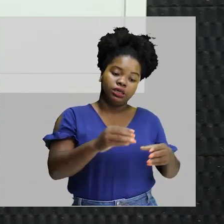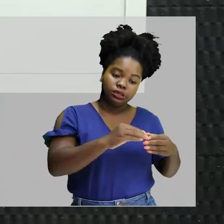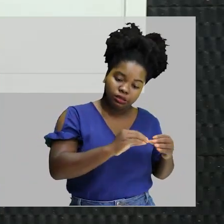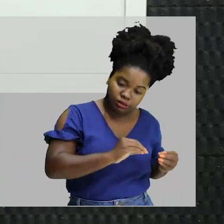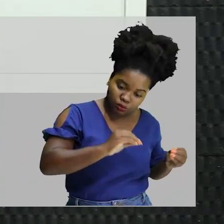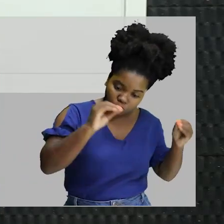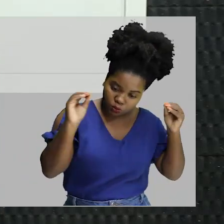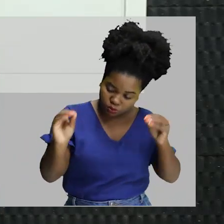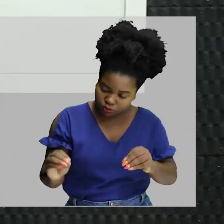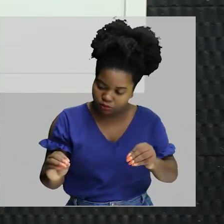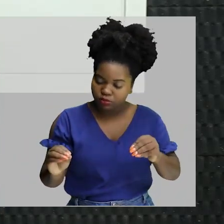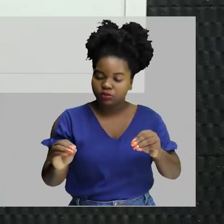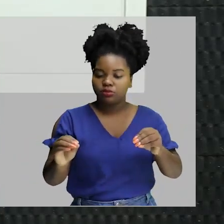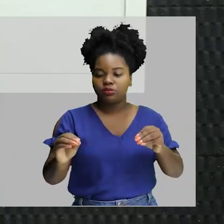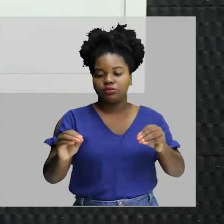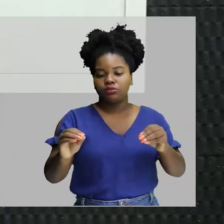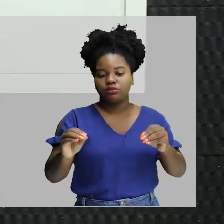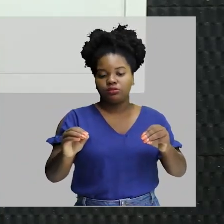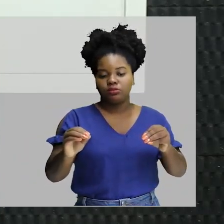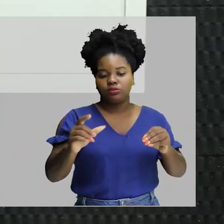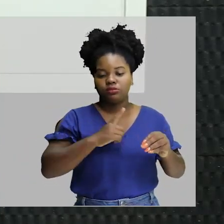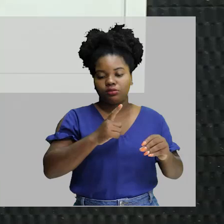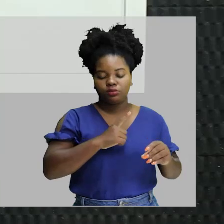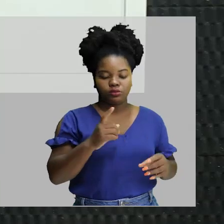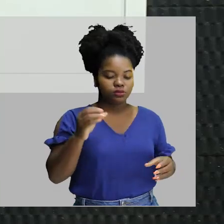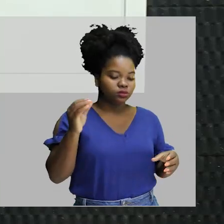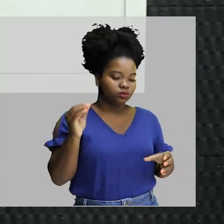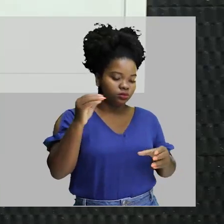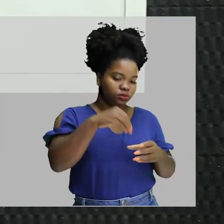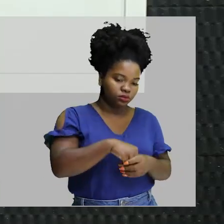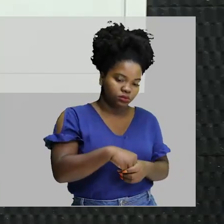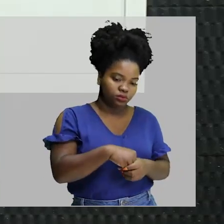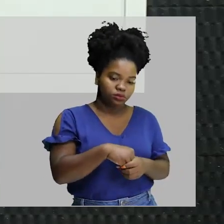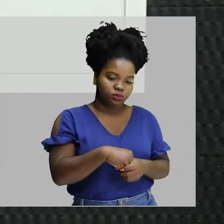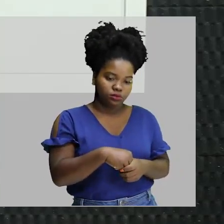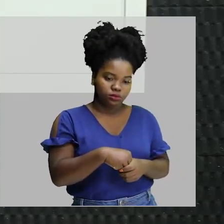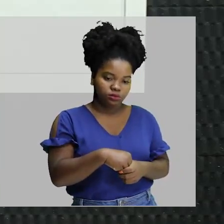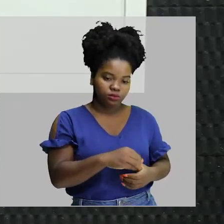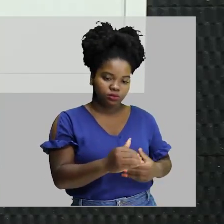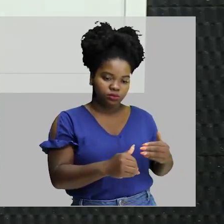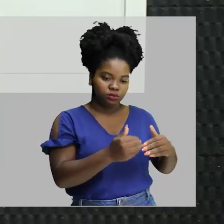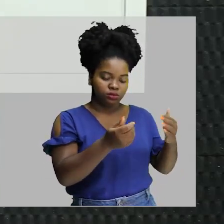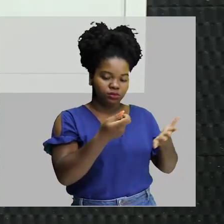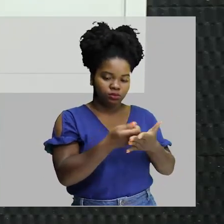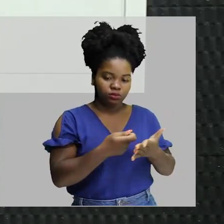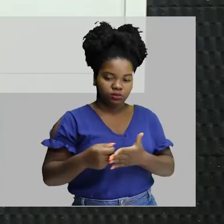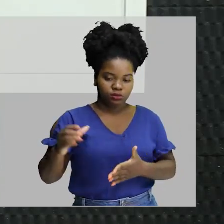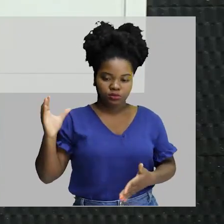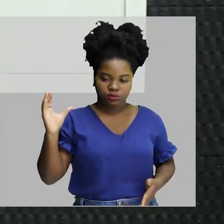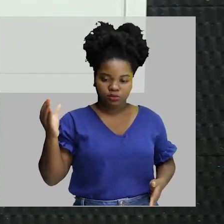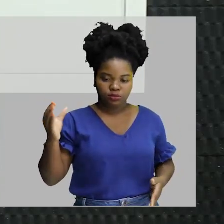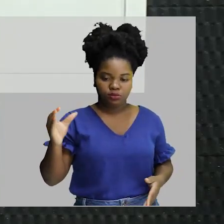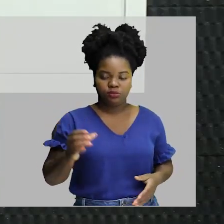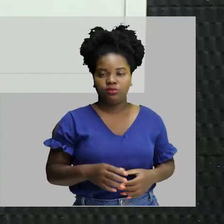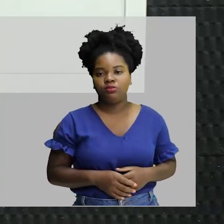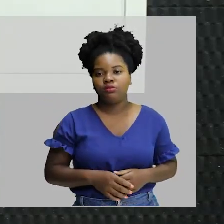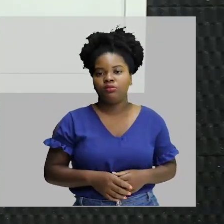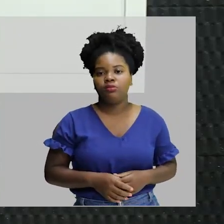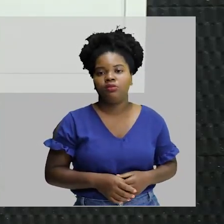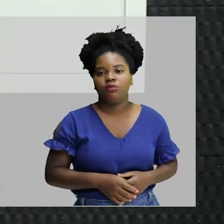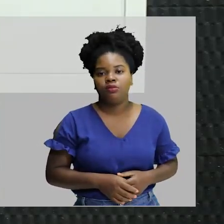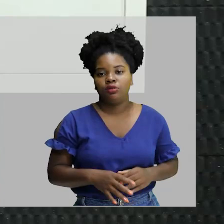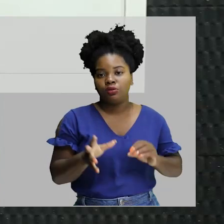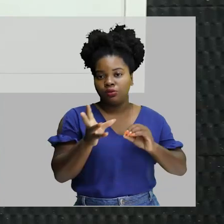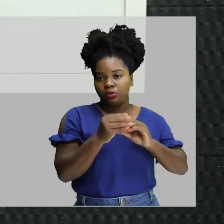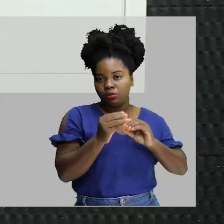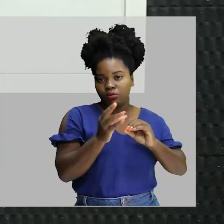trazidos a partir de elementos que estão dentro da constituição determinismo científico dos elementos a partir do